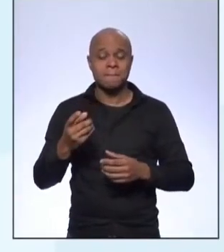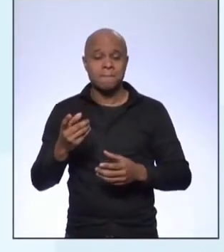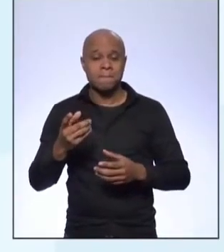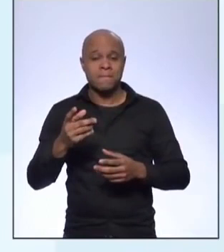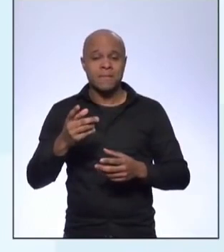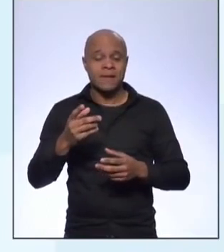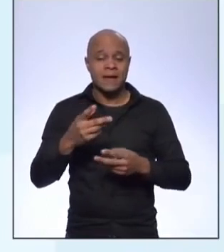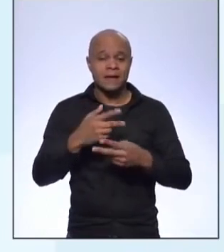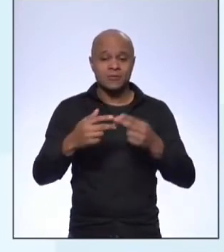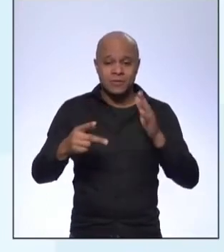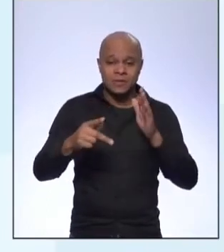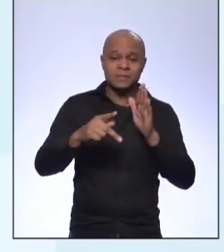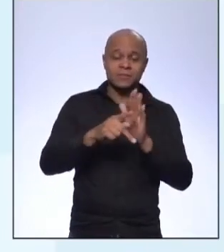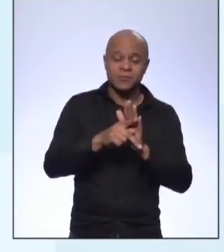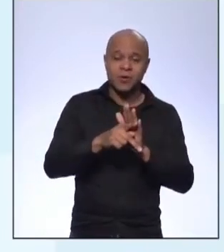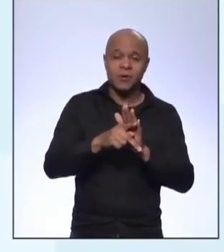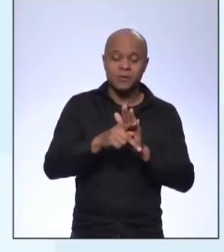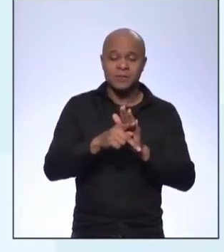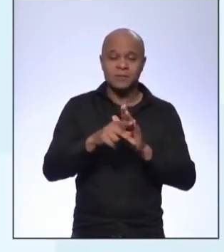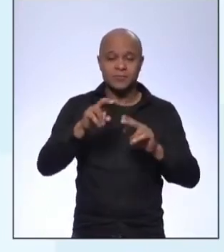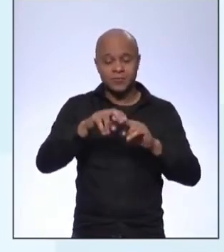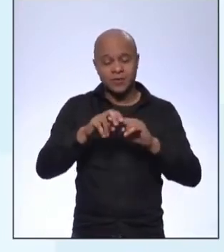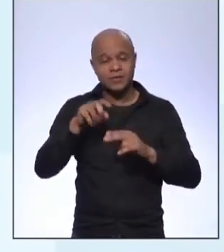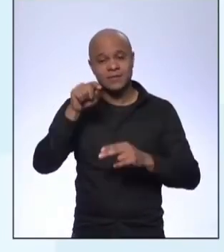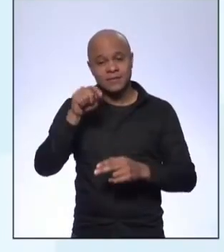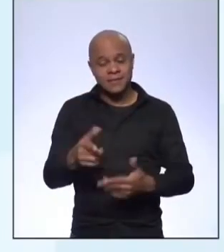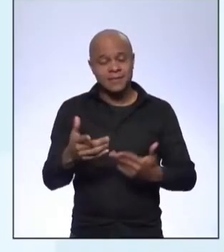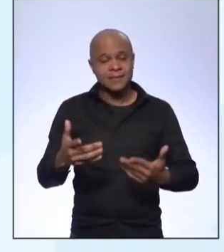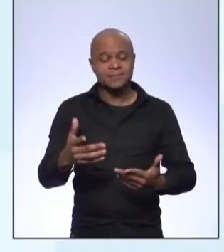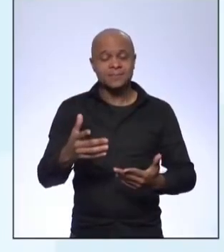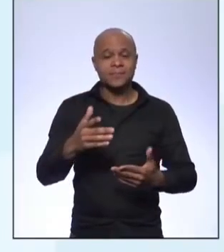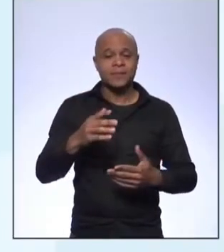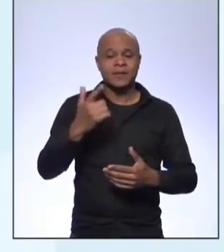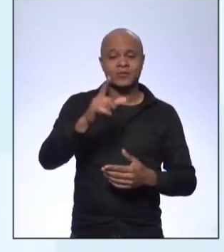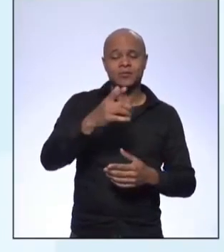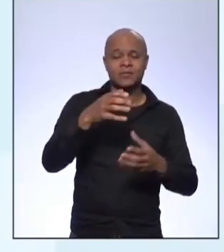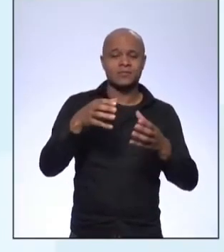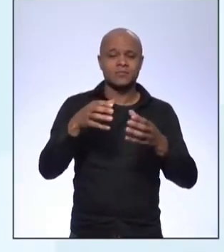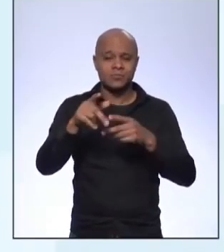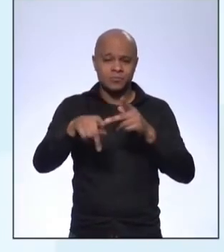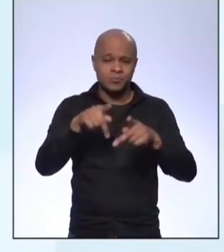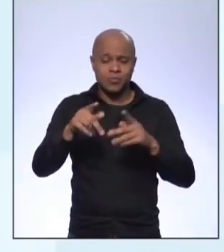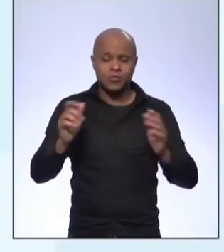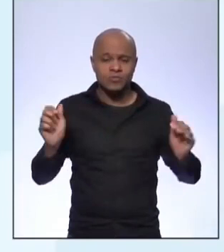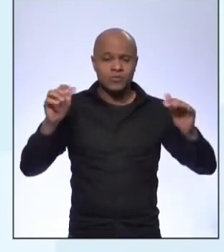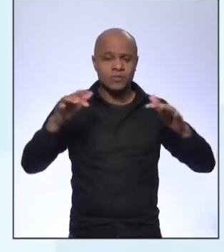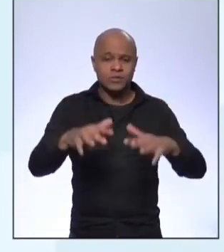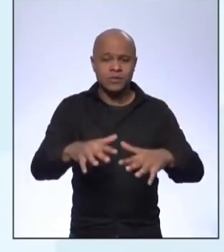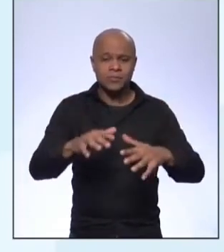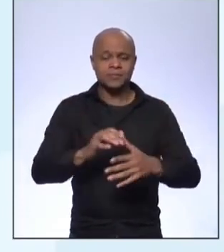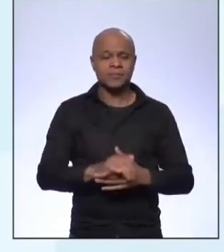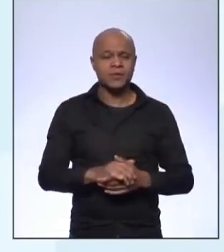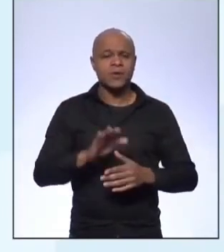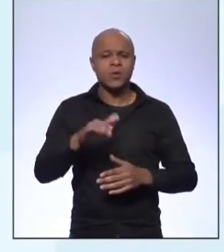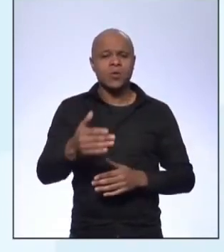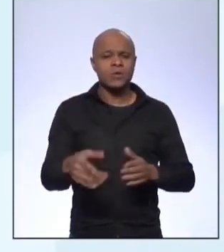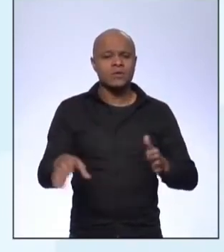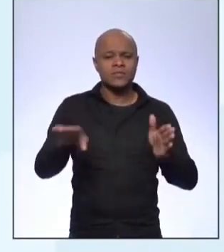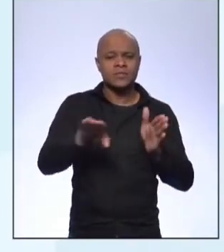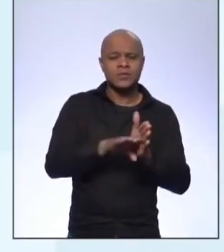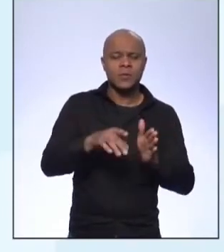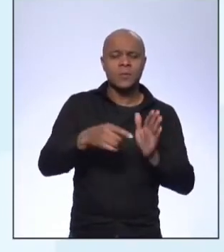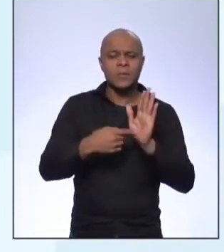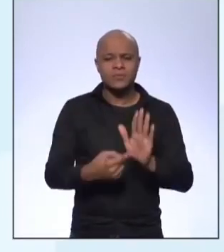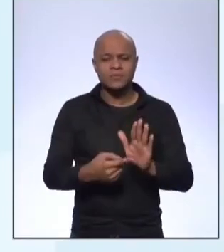representou para os astecas. E na visão de Diego Rivera, a chegada de Cortez representou